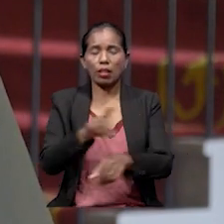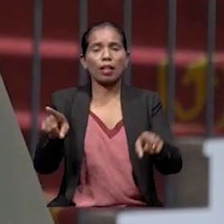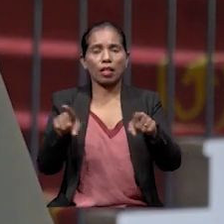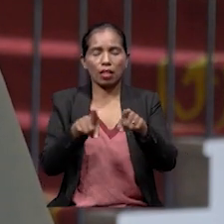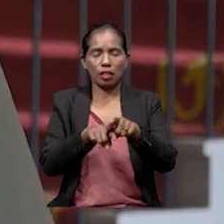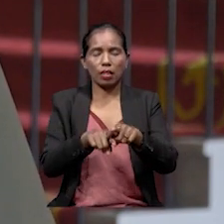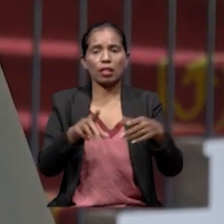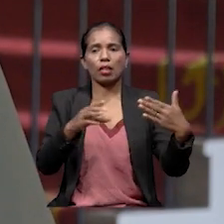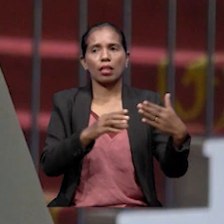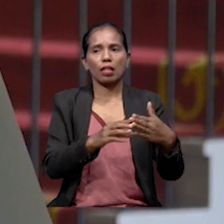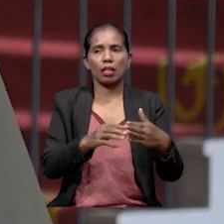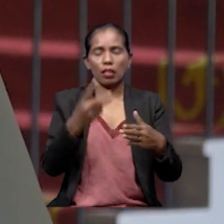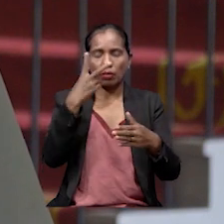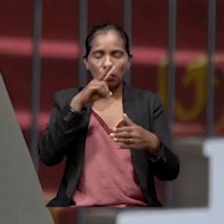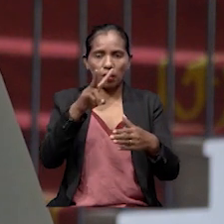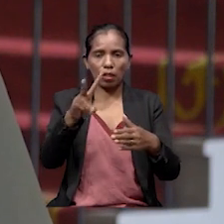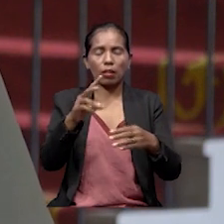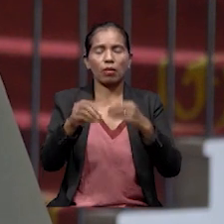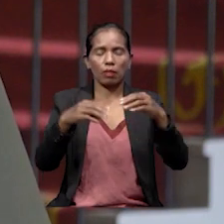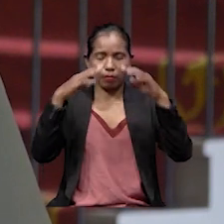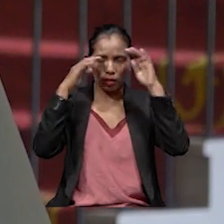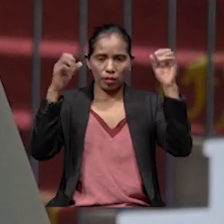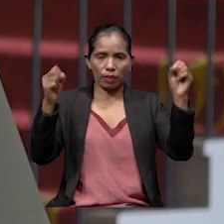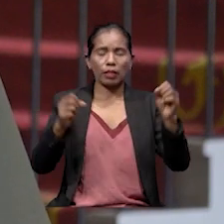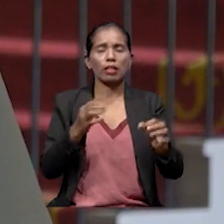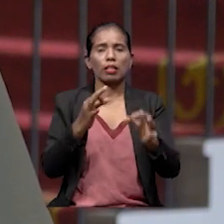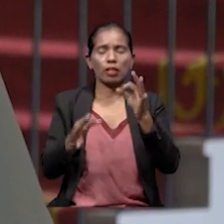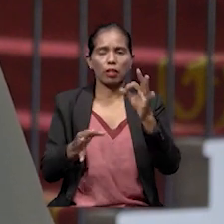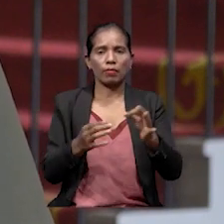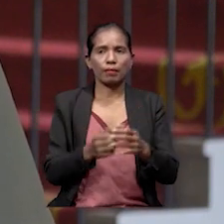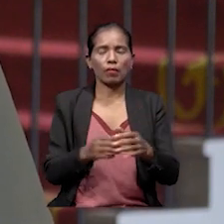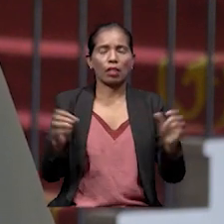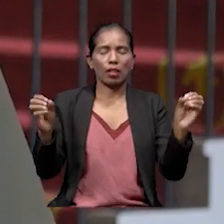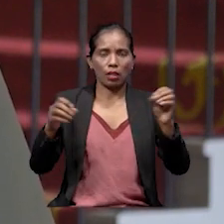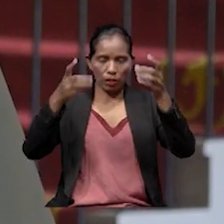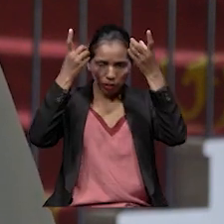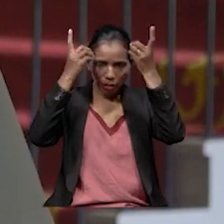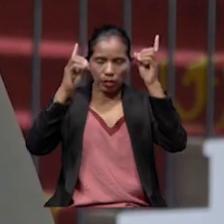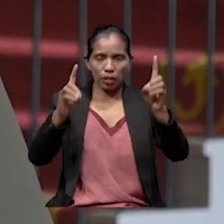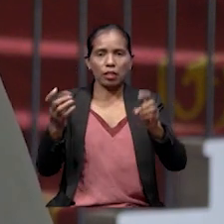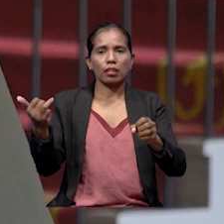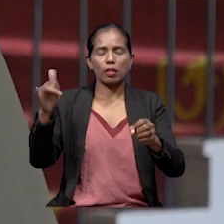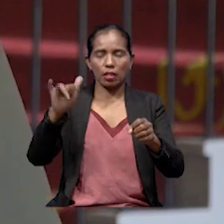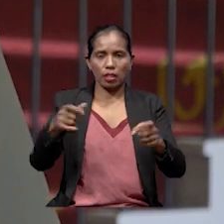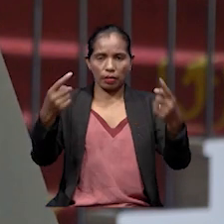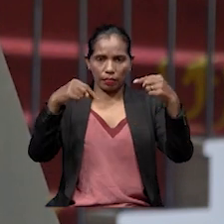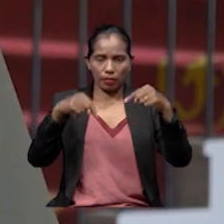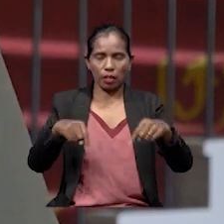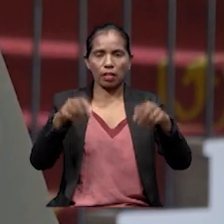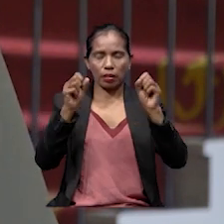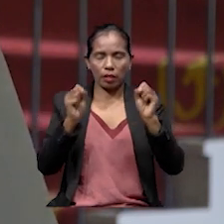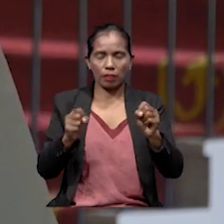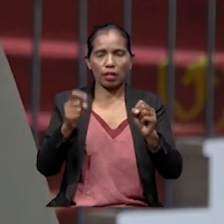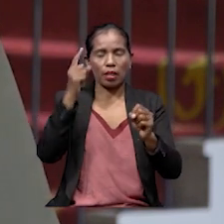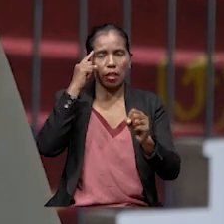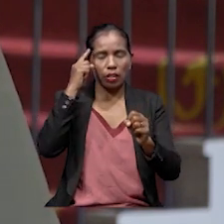órgão consulta presidente da República né e quando o órgão de consulta né lá os decisão sira né mai para atubele